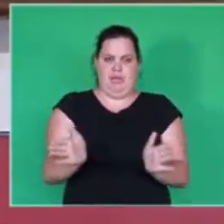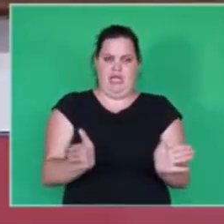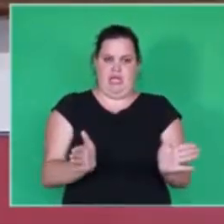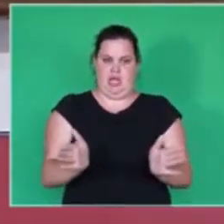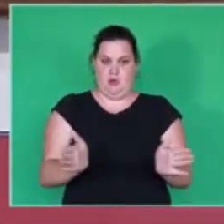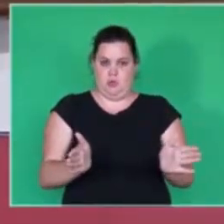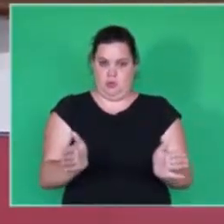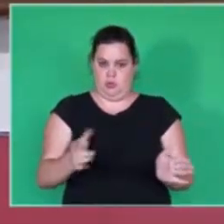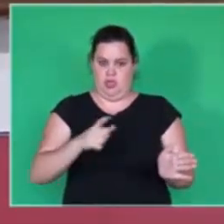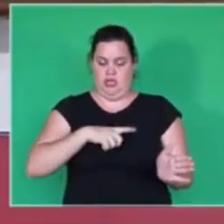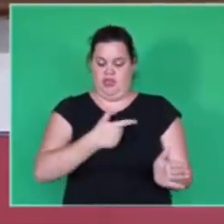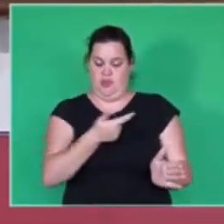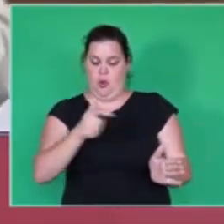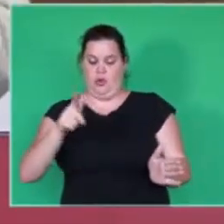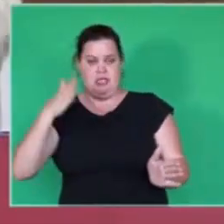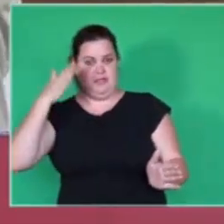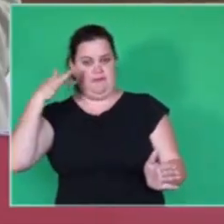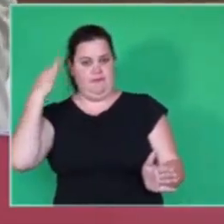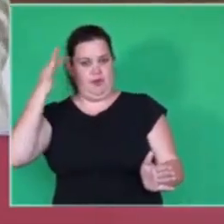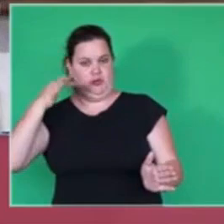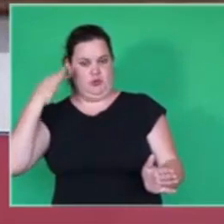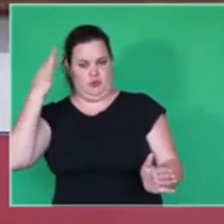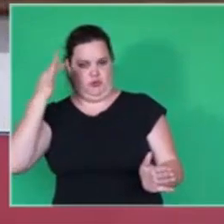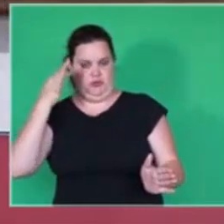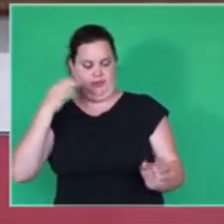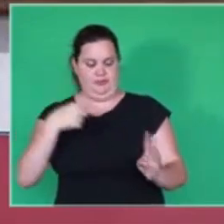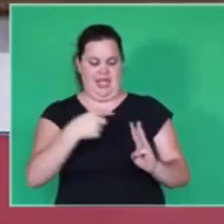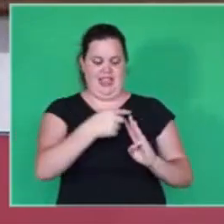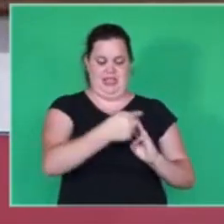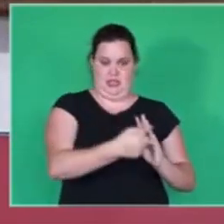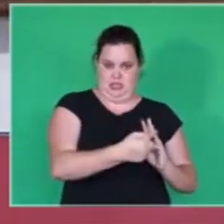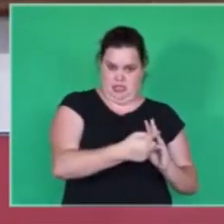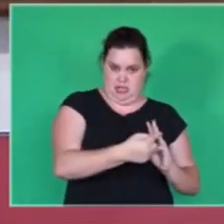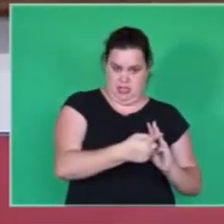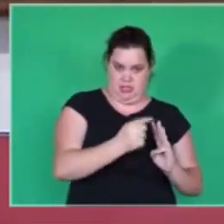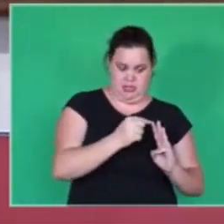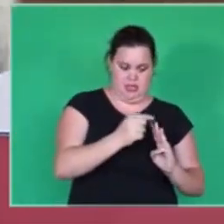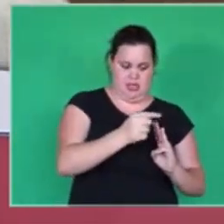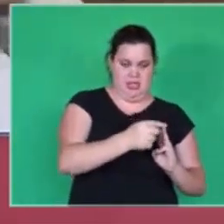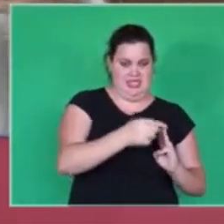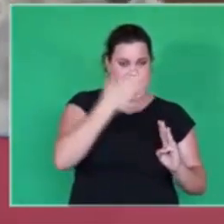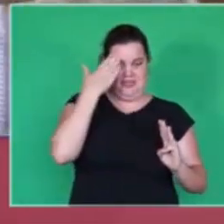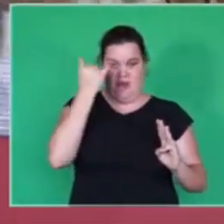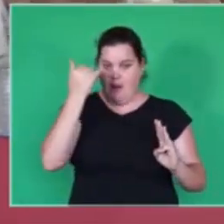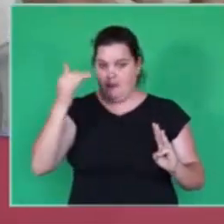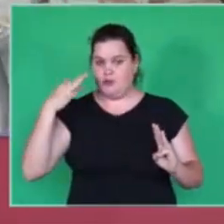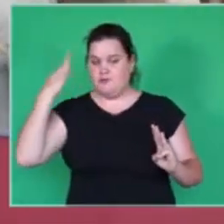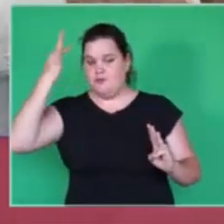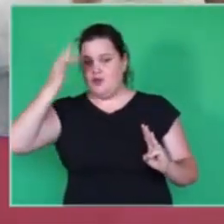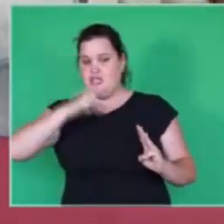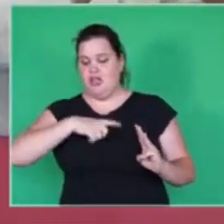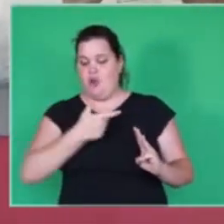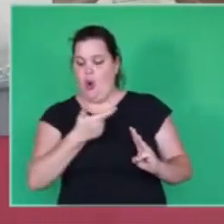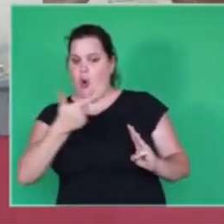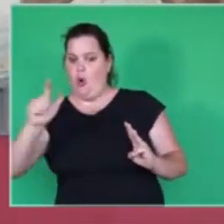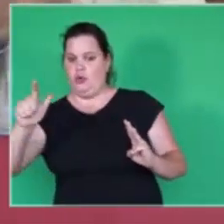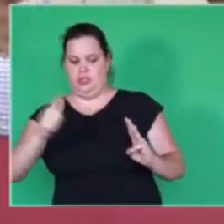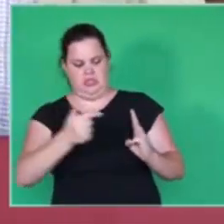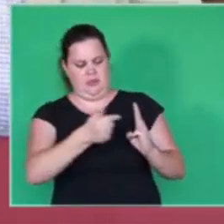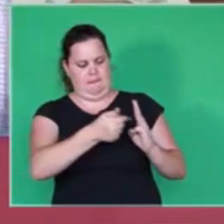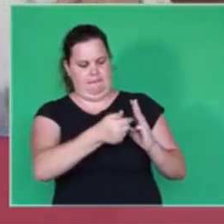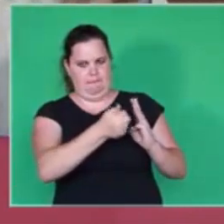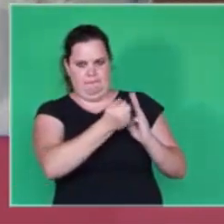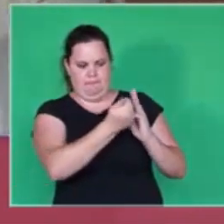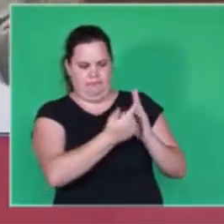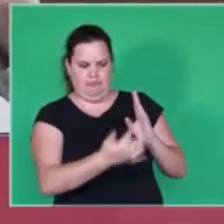vieram outras filosofias. Quer dizer, dessas três, dos três grandes filósofos, surgiram outras filosofias.